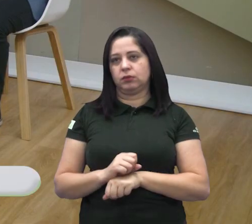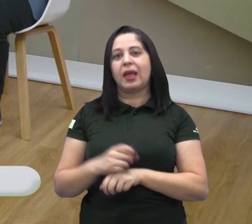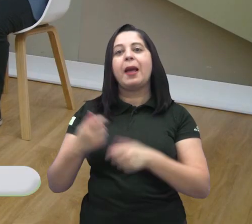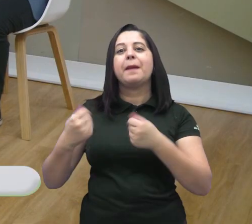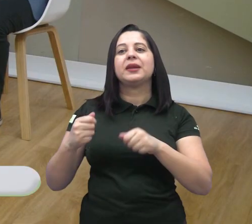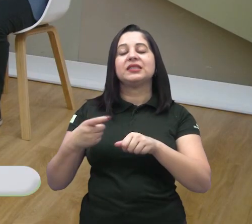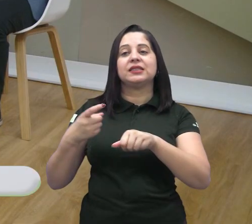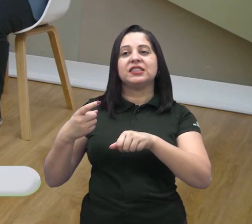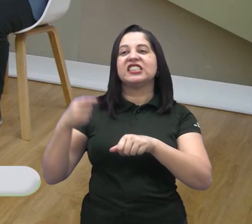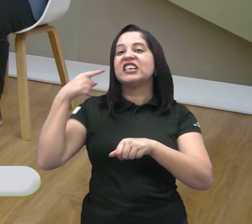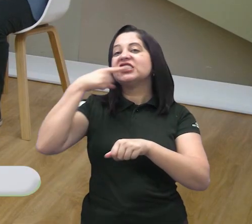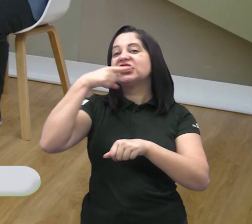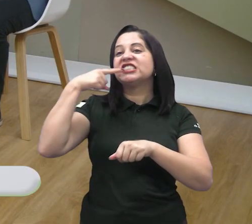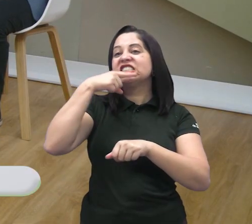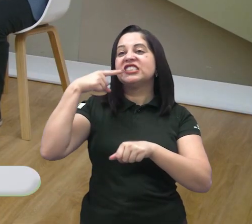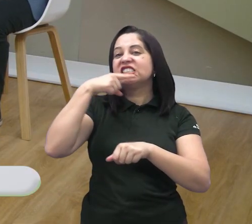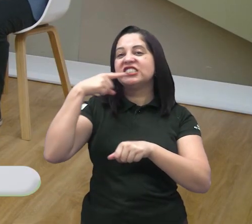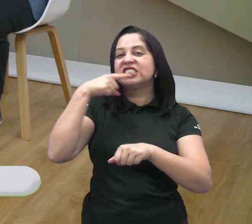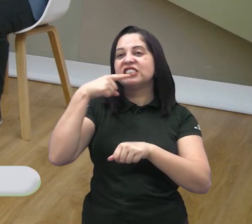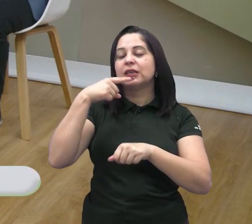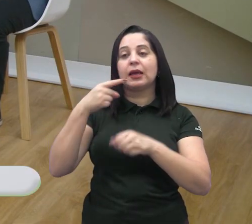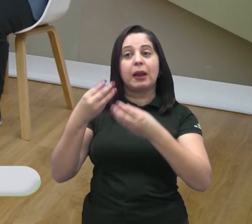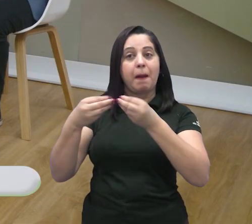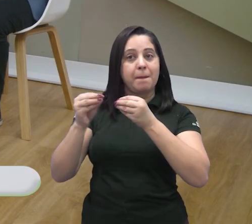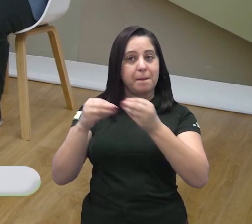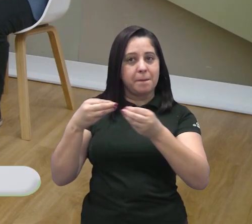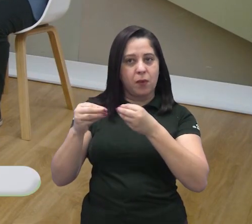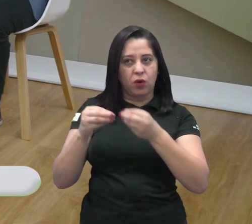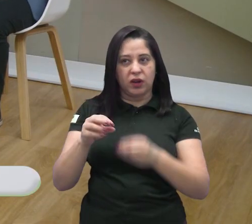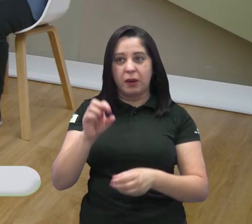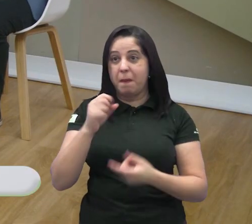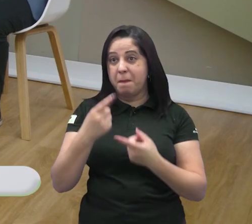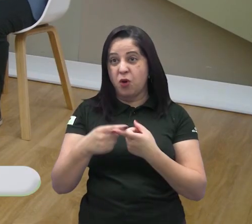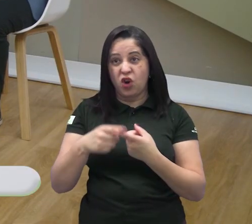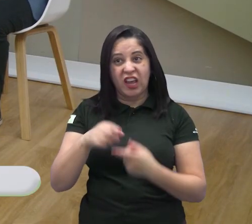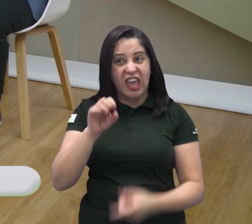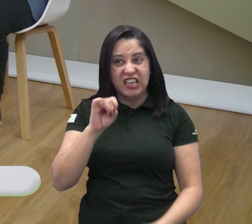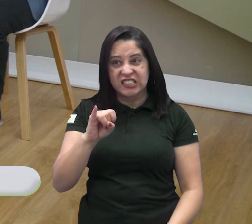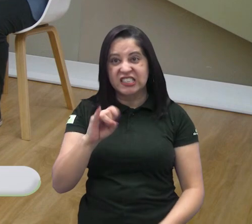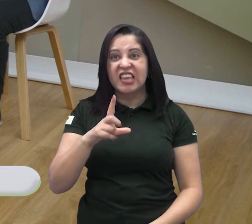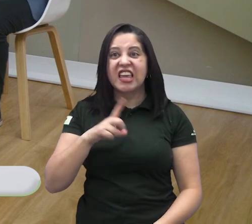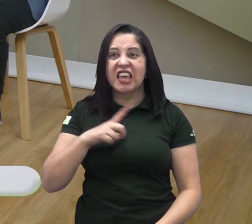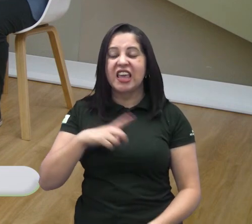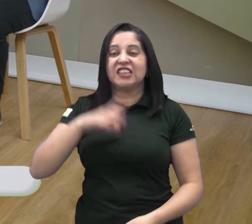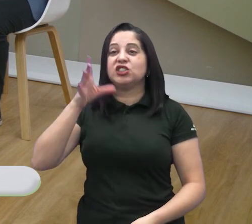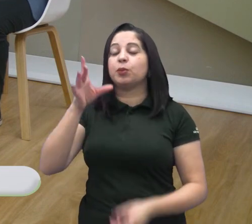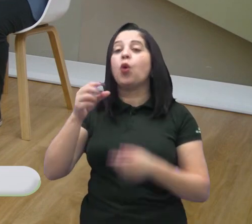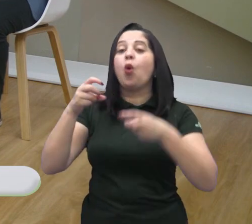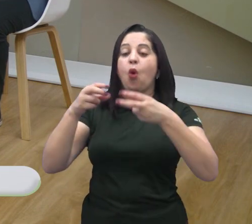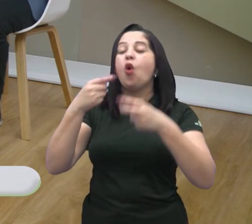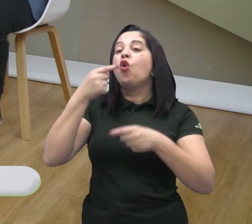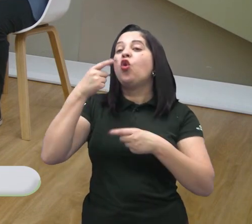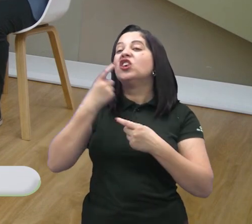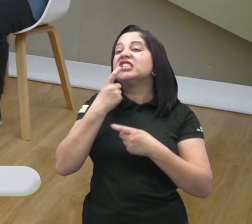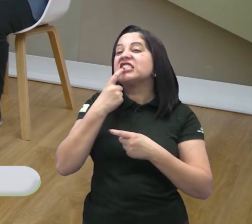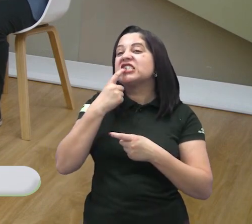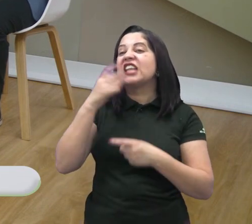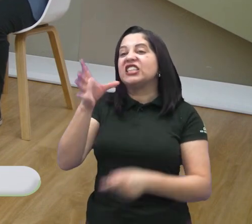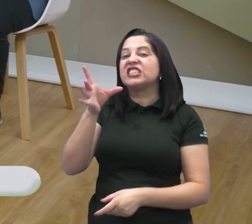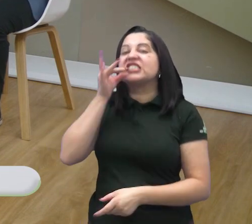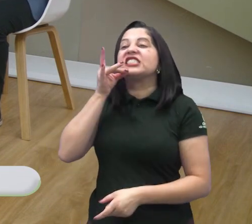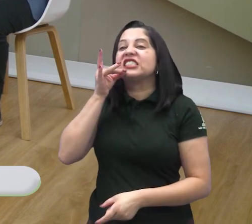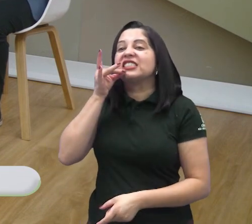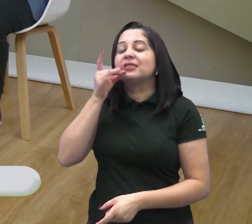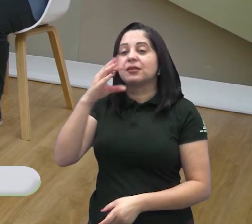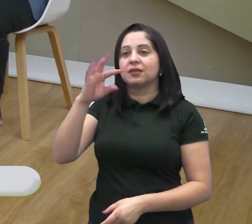Uma vez que o tártaro está instalado, você pode usar uma escova de ferro que você não vai conseguir remover o tártaro. Eu ia usar essa expressão, escova de